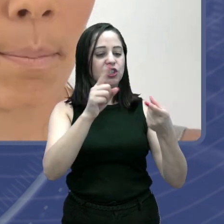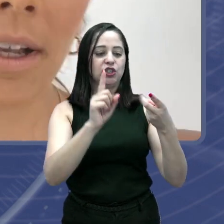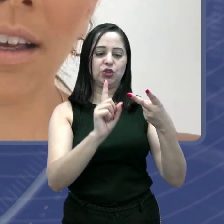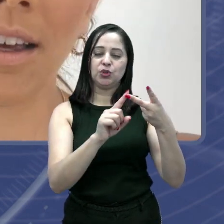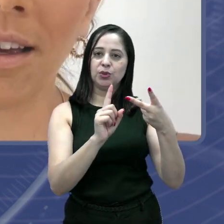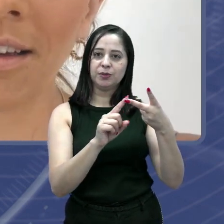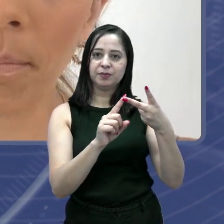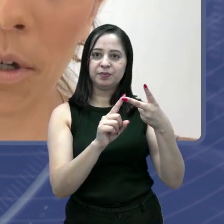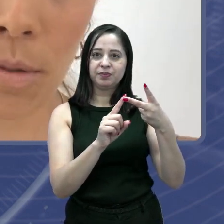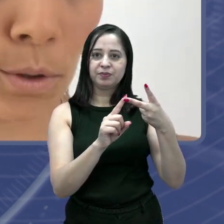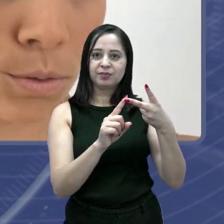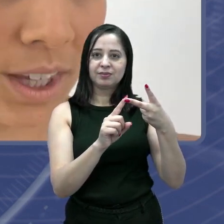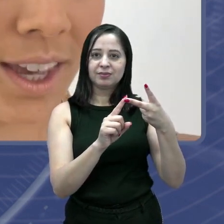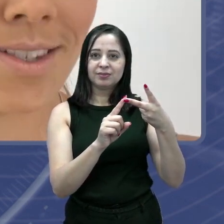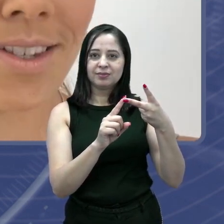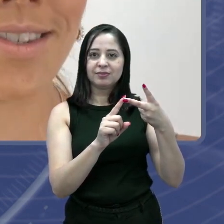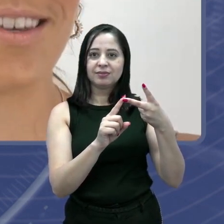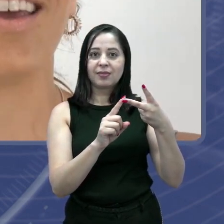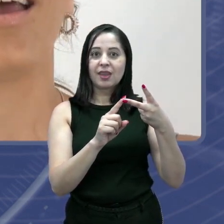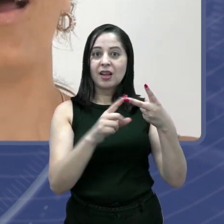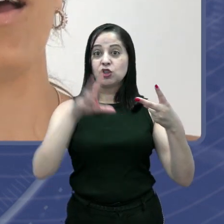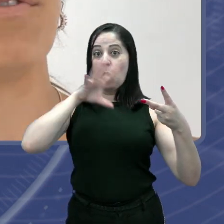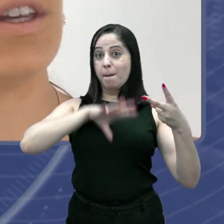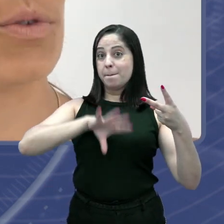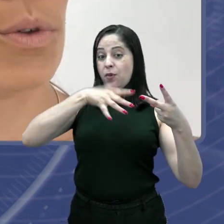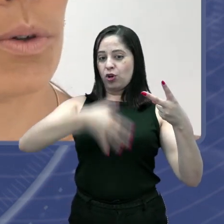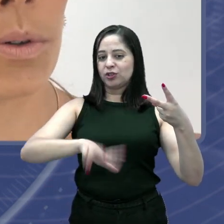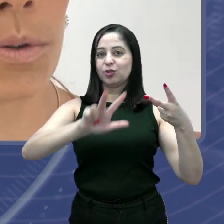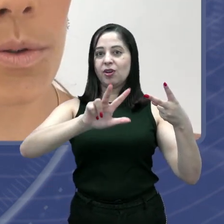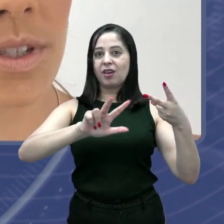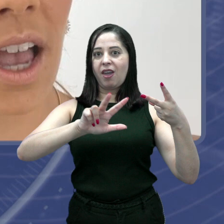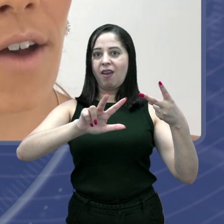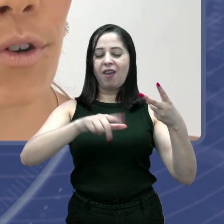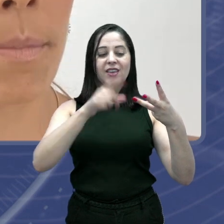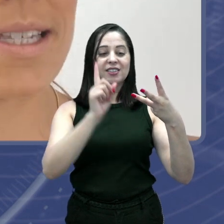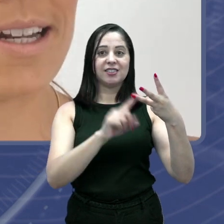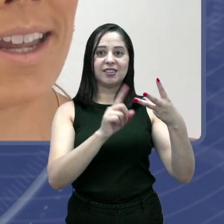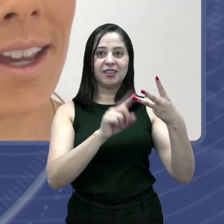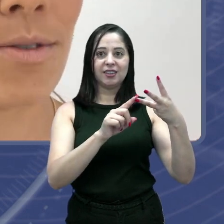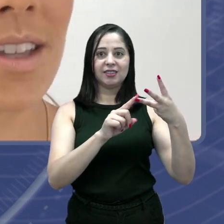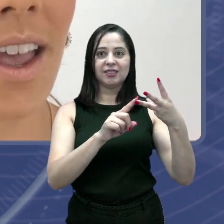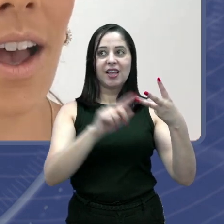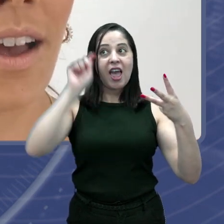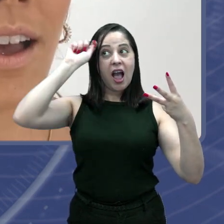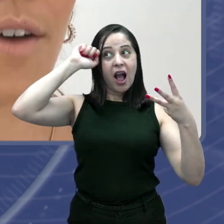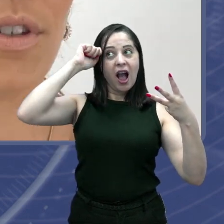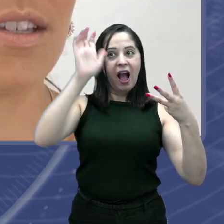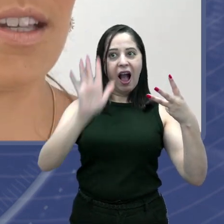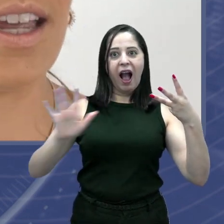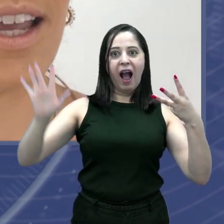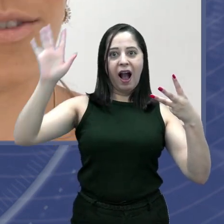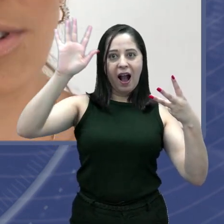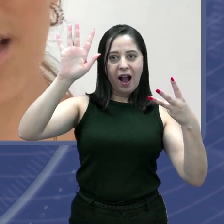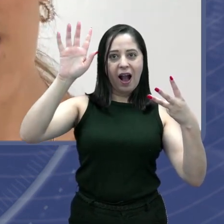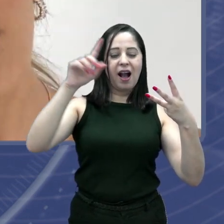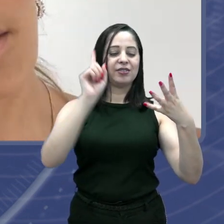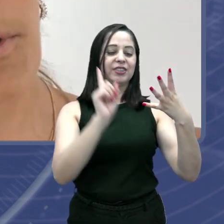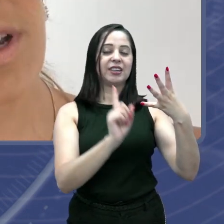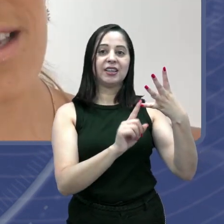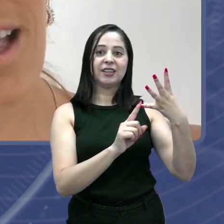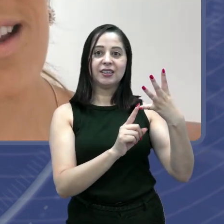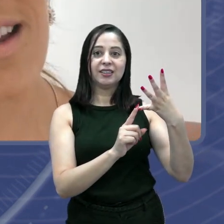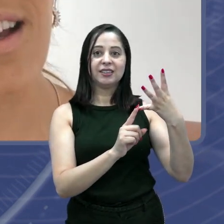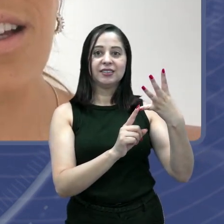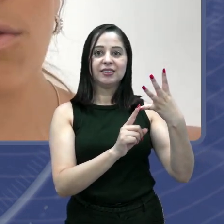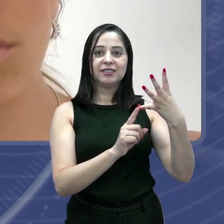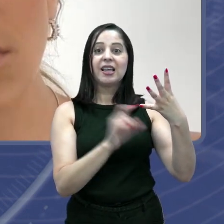aí pelos portugueses, vindo os afro-brasileiros, né, afrodescendentes,